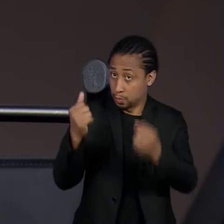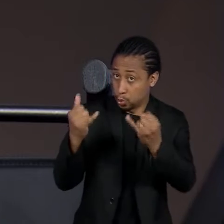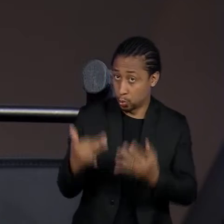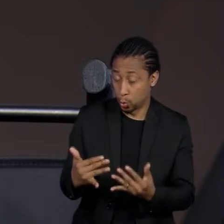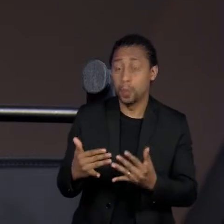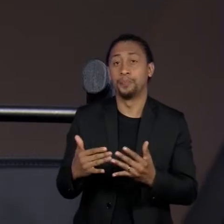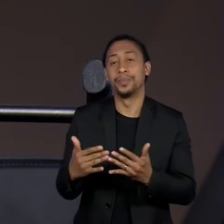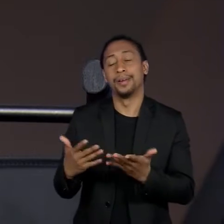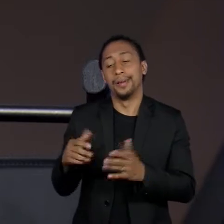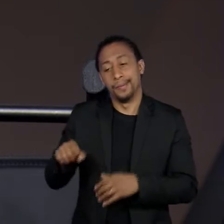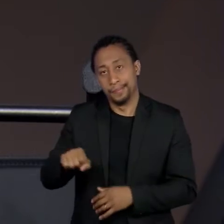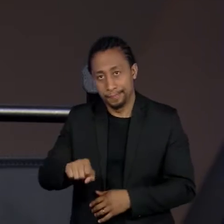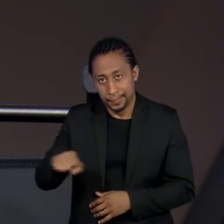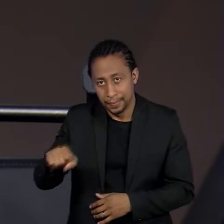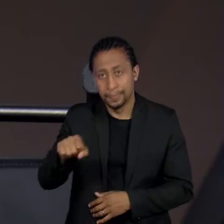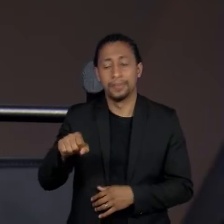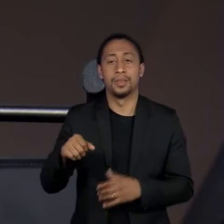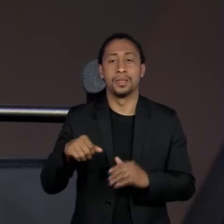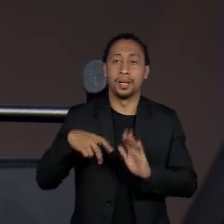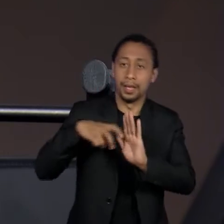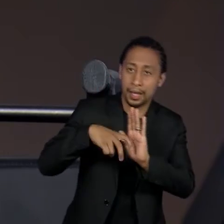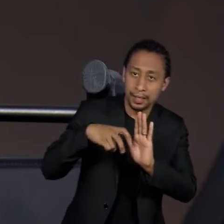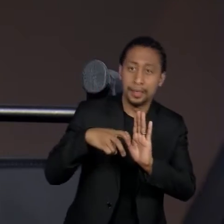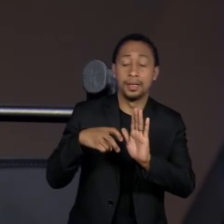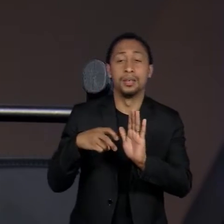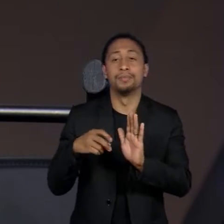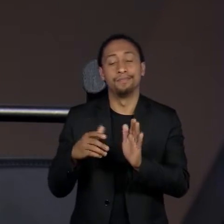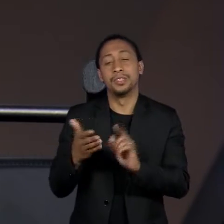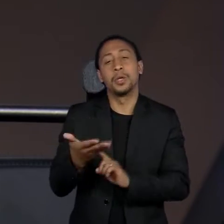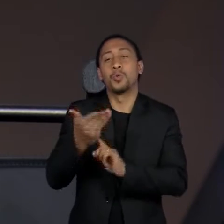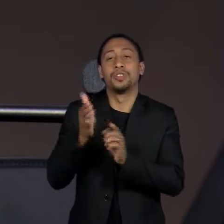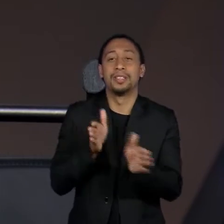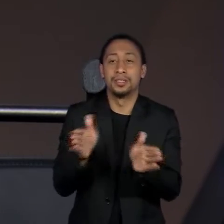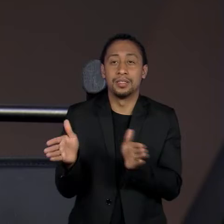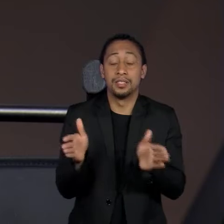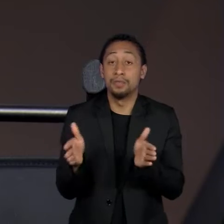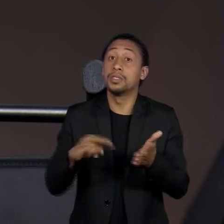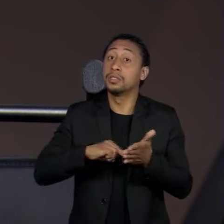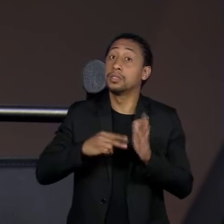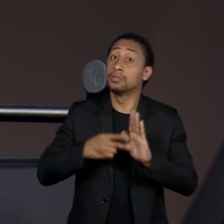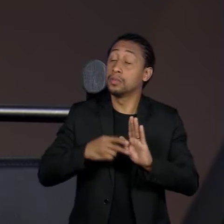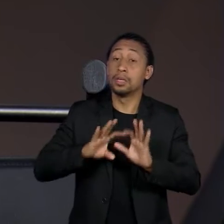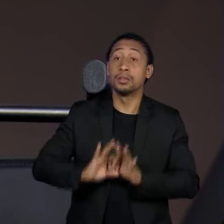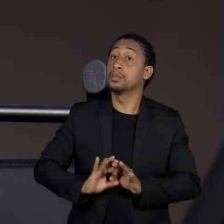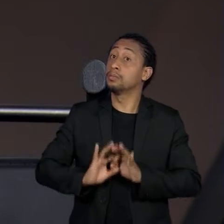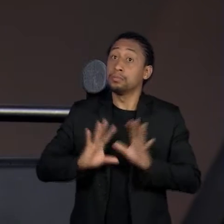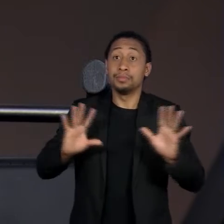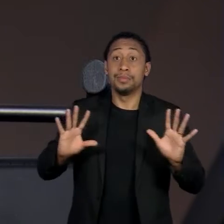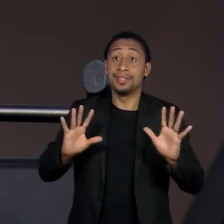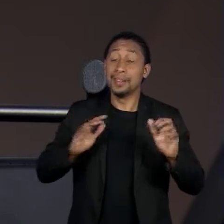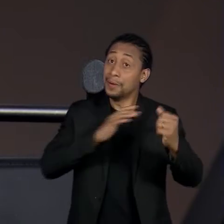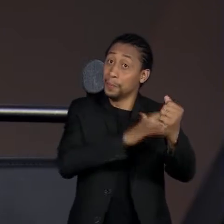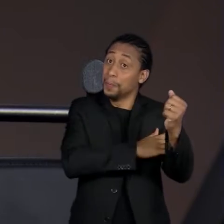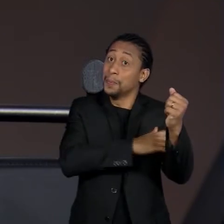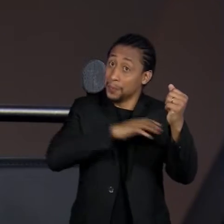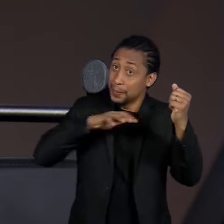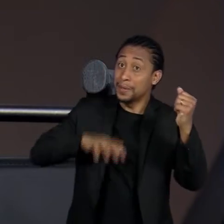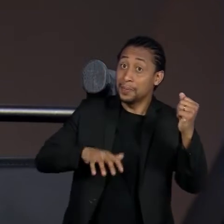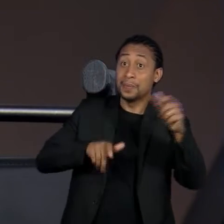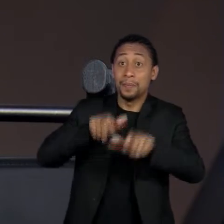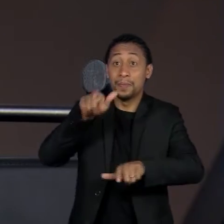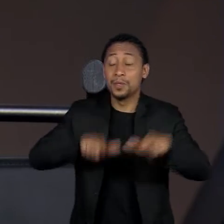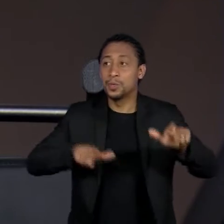nossa tecnologia assistiva é sinônimo de liberdade e até mesmo de um objeto de empoderamento, para que outras pessoas